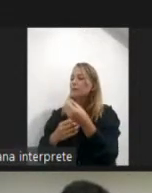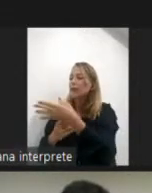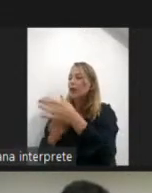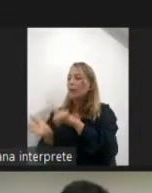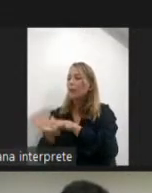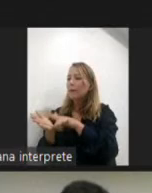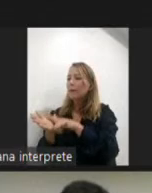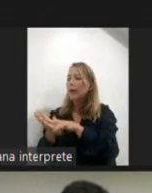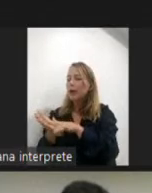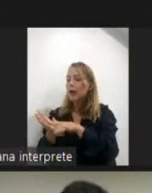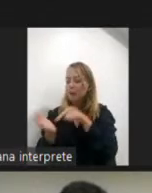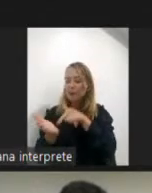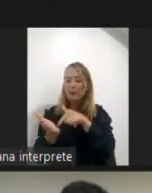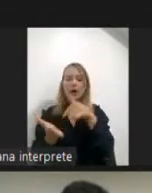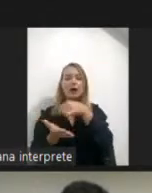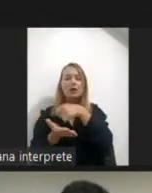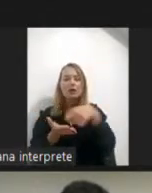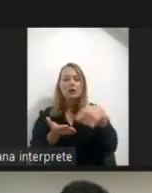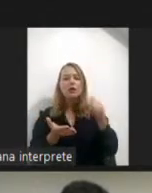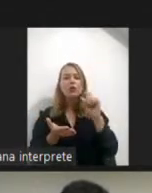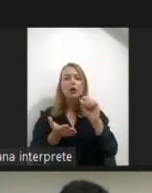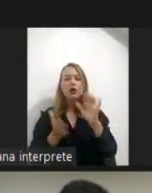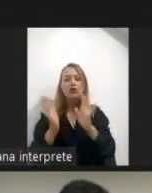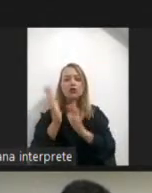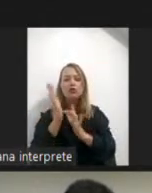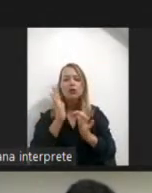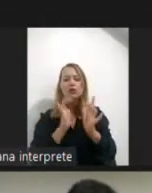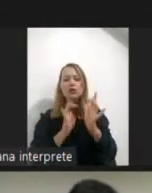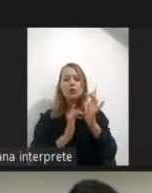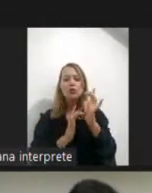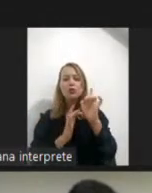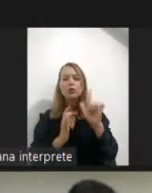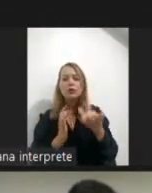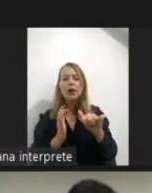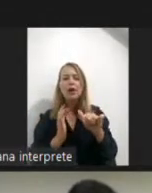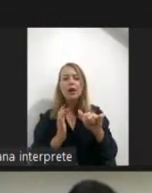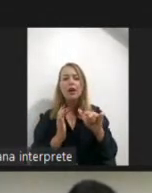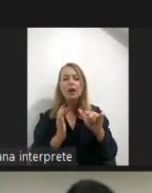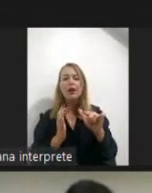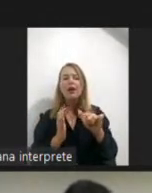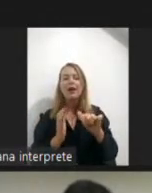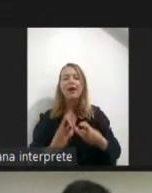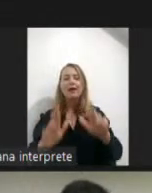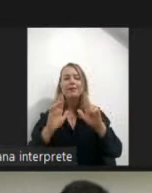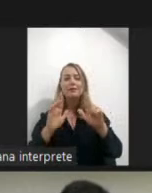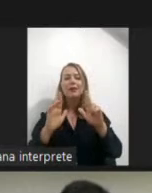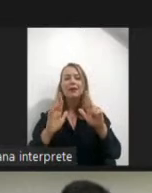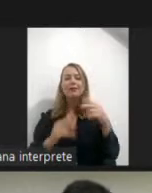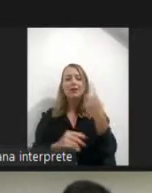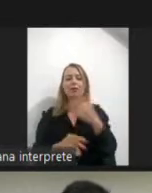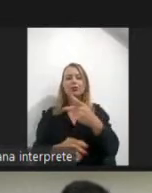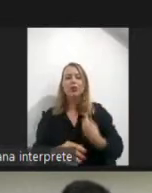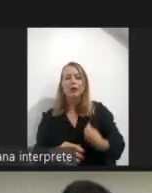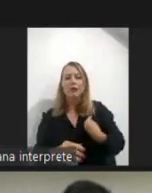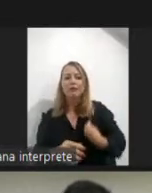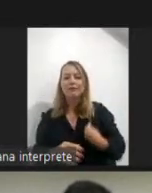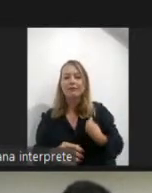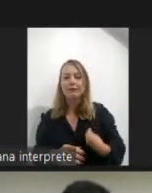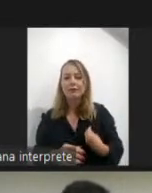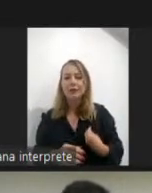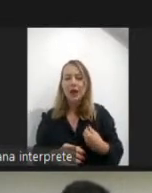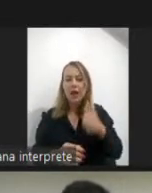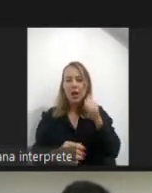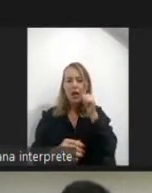estava escrito assim: Jesus é a sua esperança. Aquela mulher